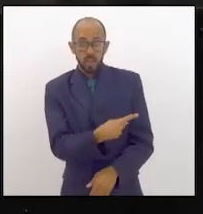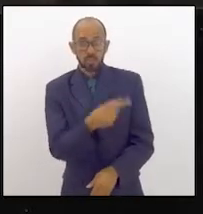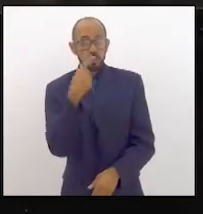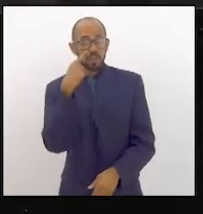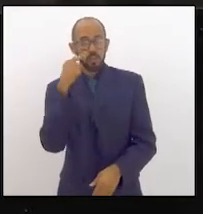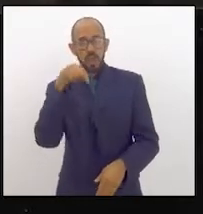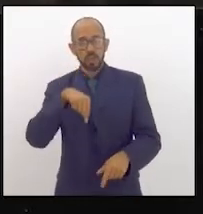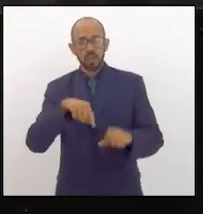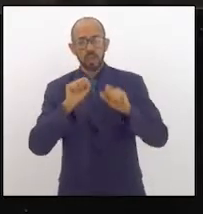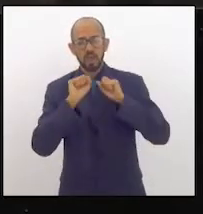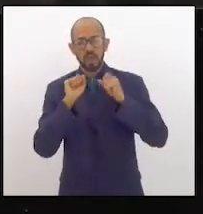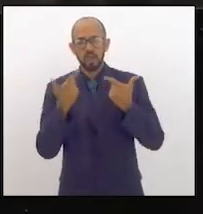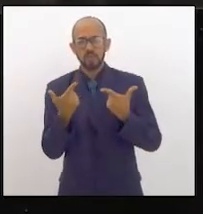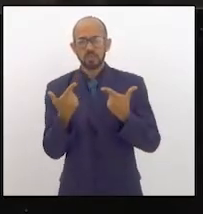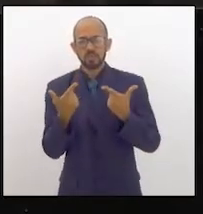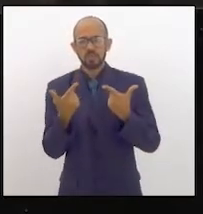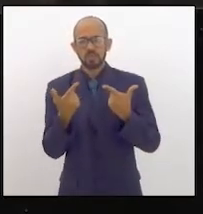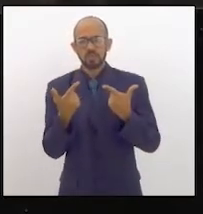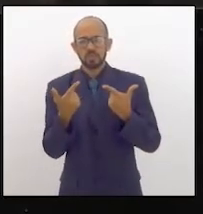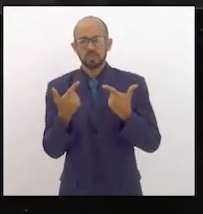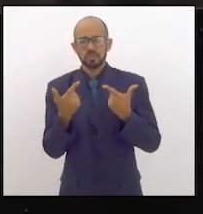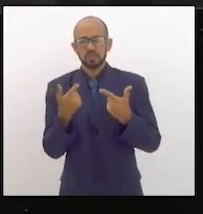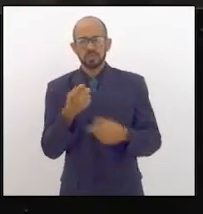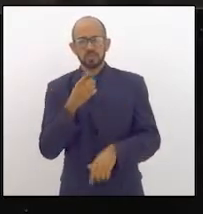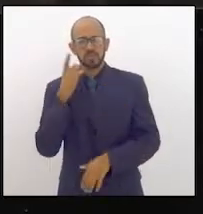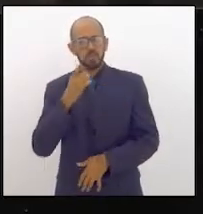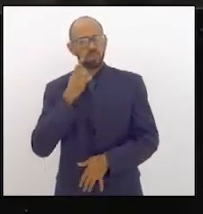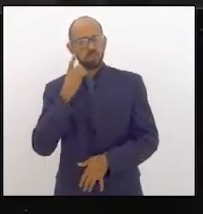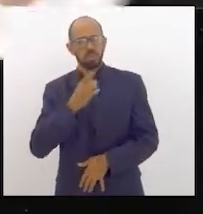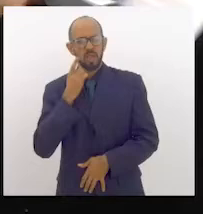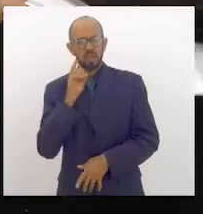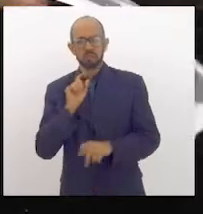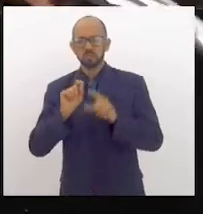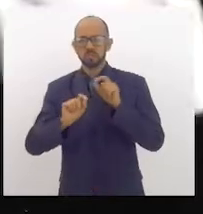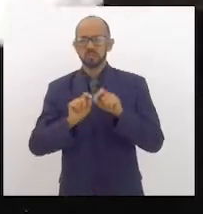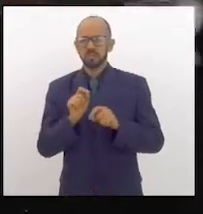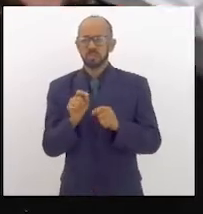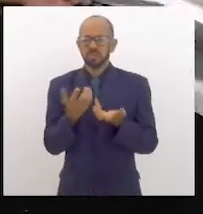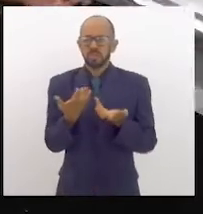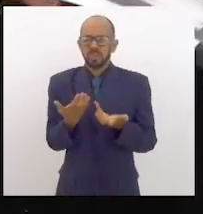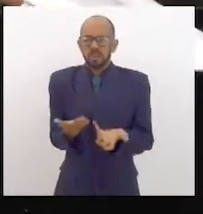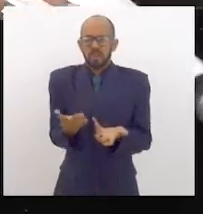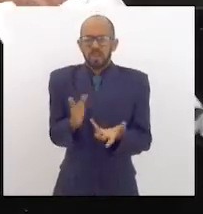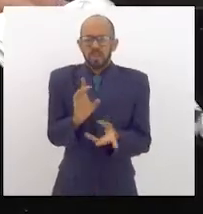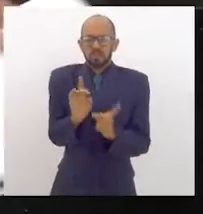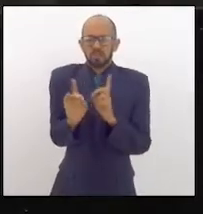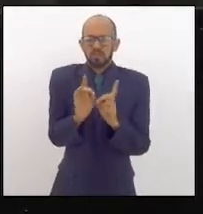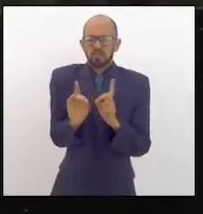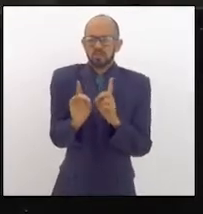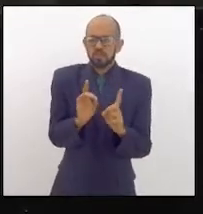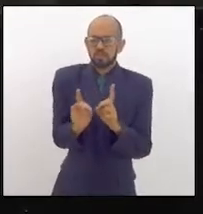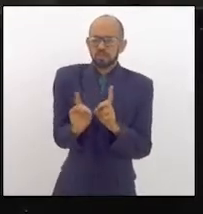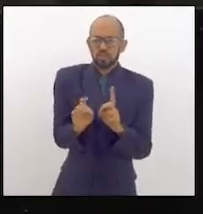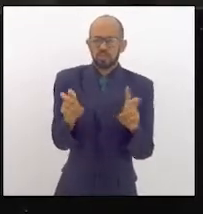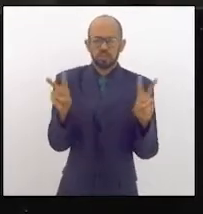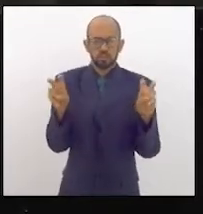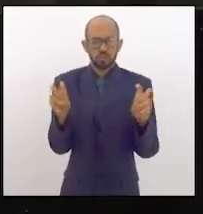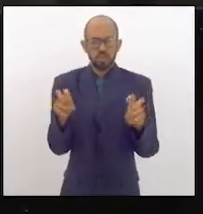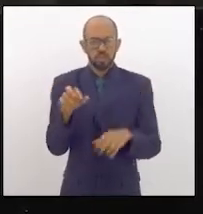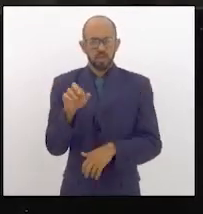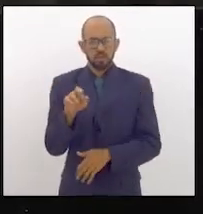dessa casa as pessoas os deputados quererem discutir sobre